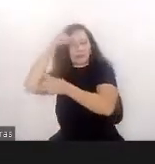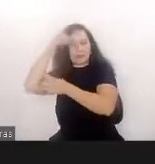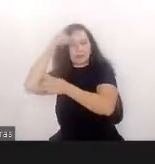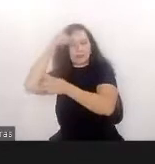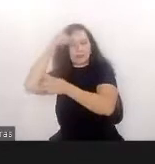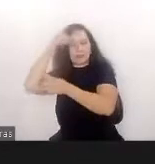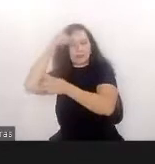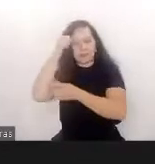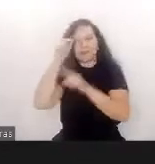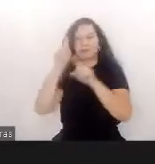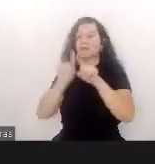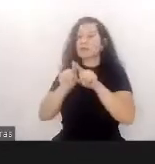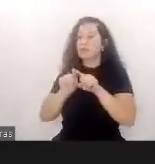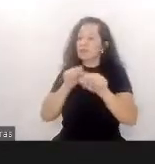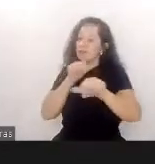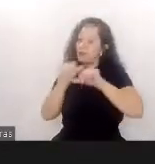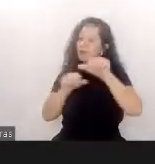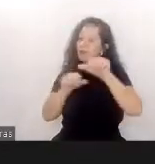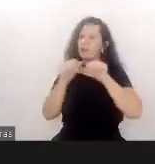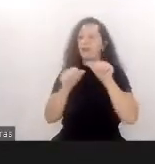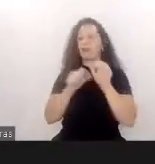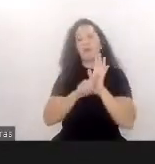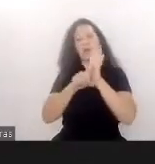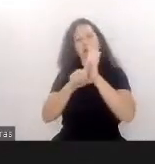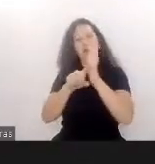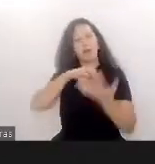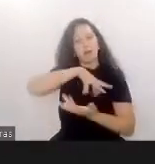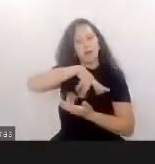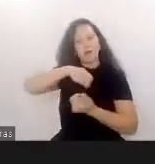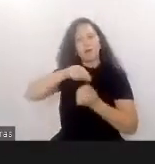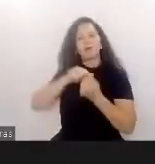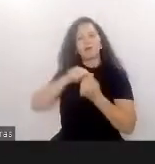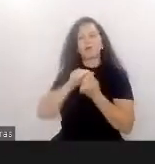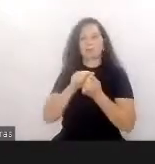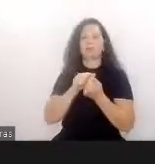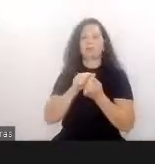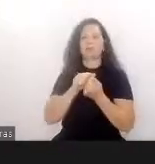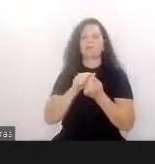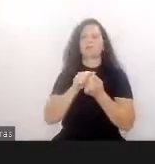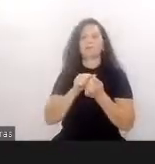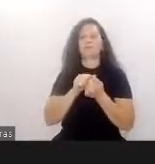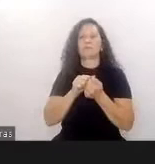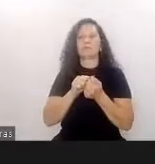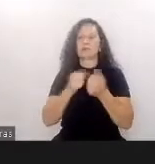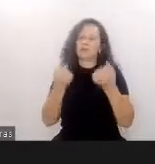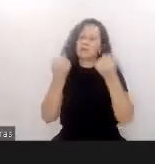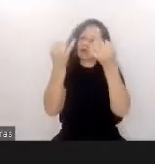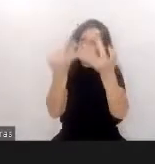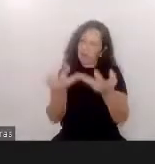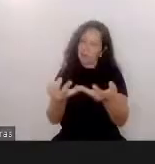E, enfim, eu vou falar um pouquinho mais disso no final.